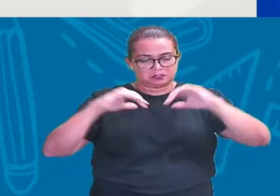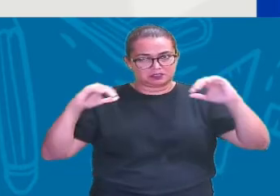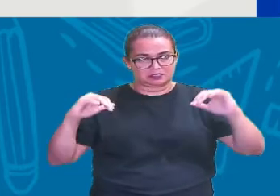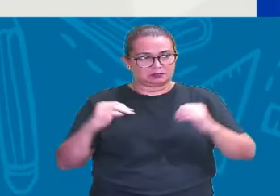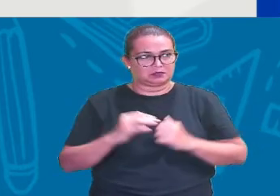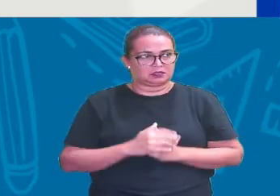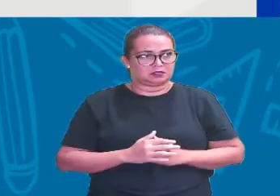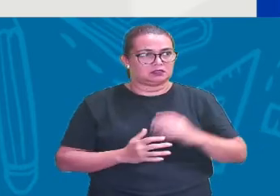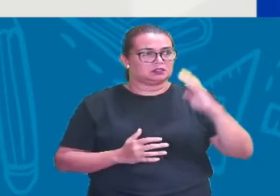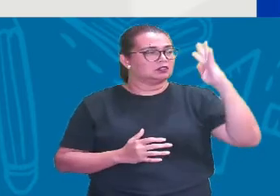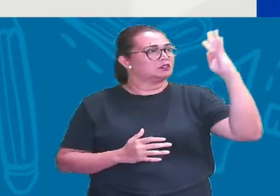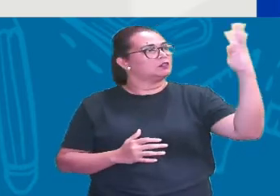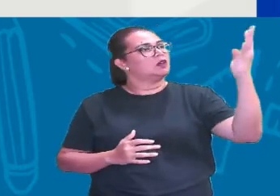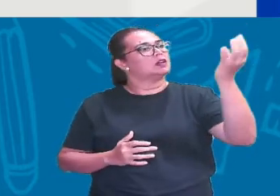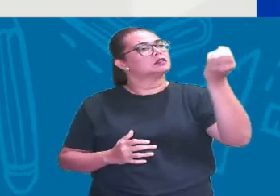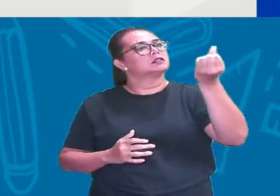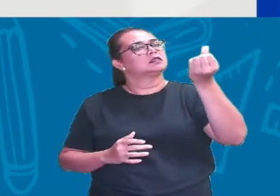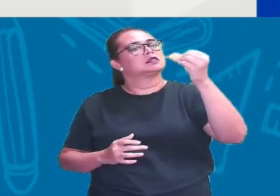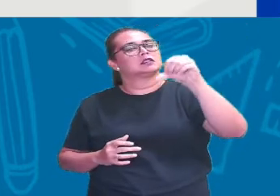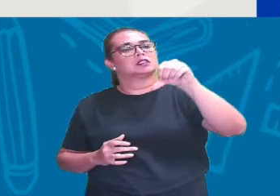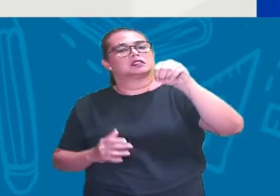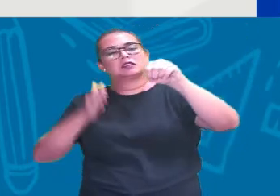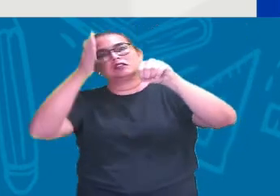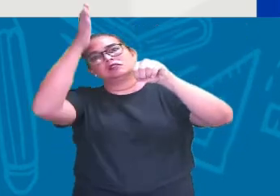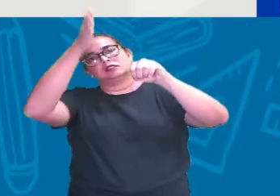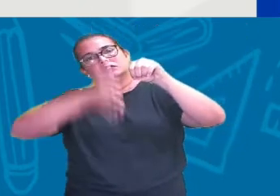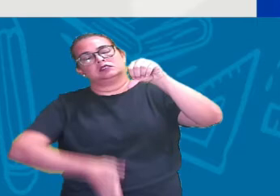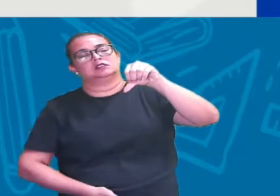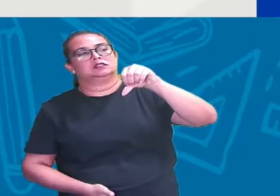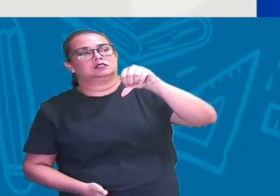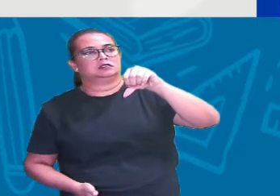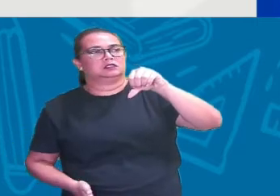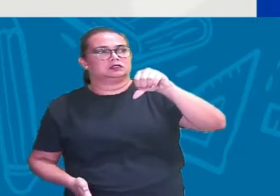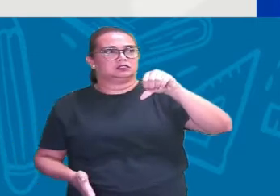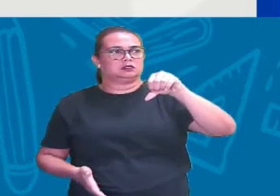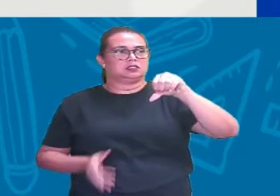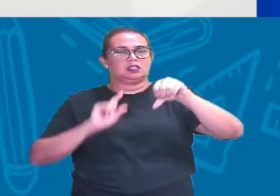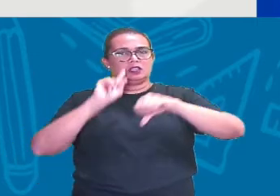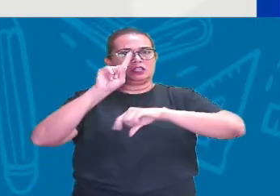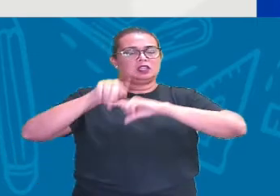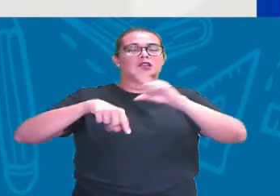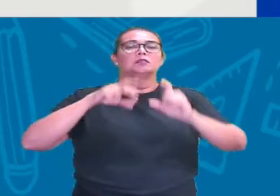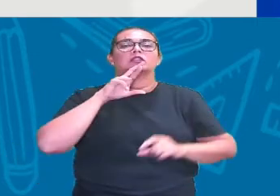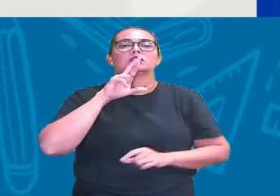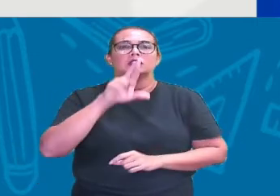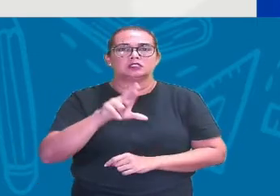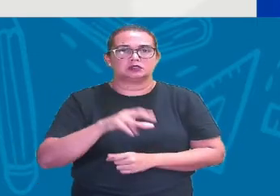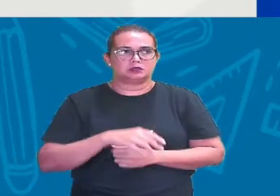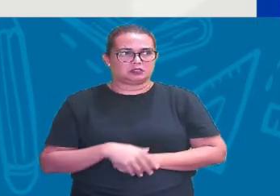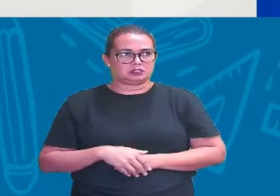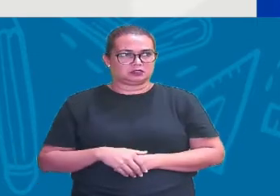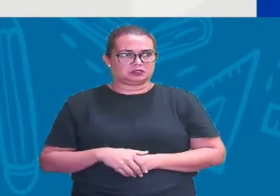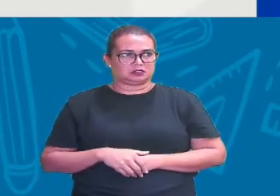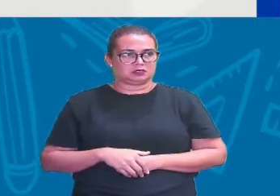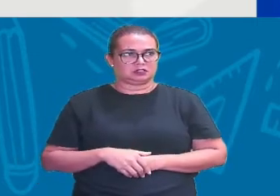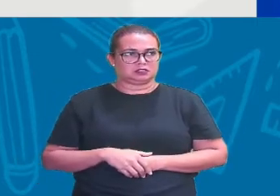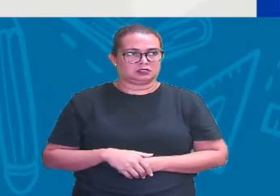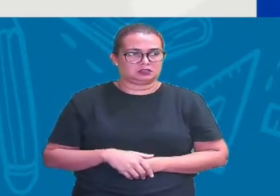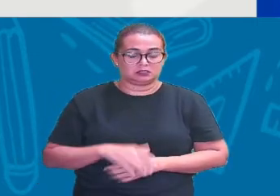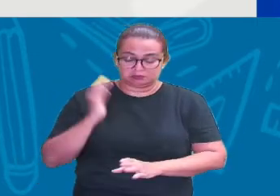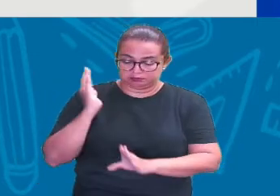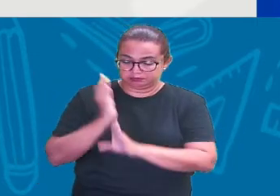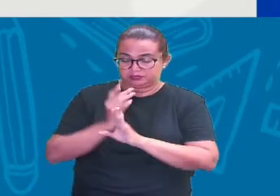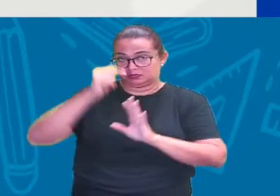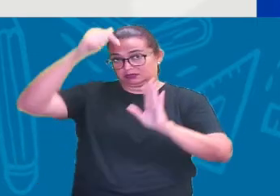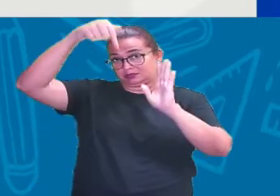aí. 4, 6 e 9 e faz um MMC. E depois me diz qual vai ser o valor que você vai